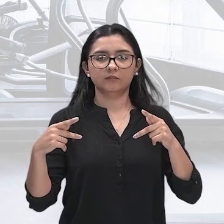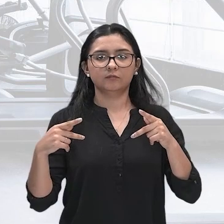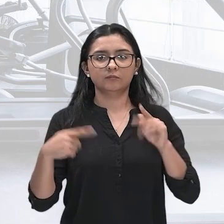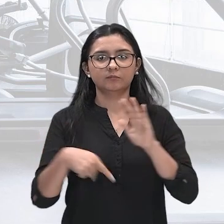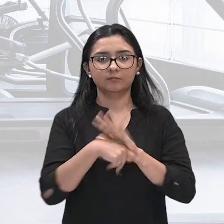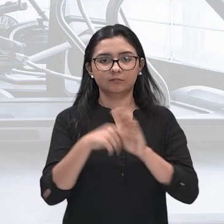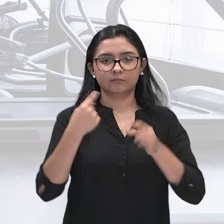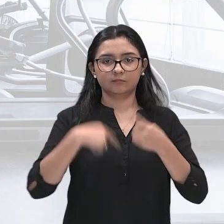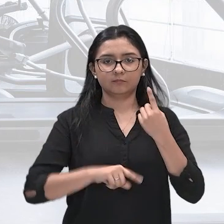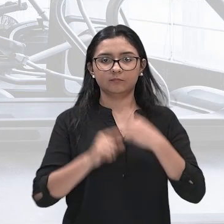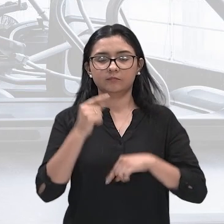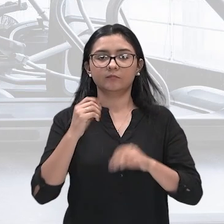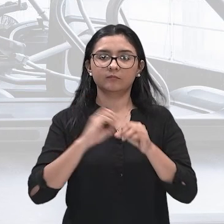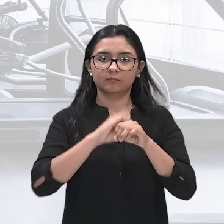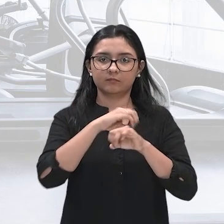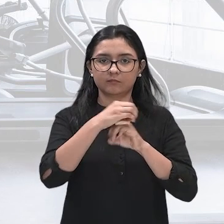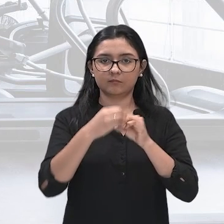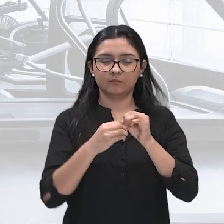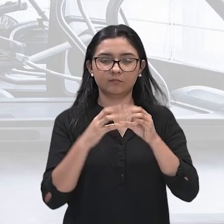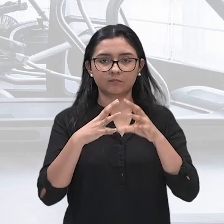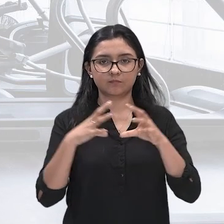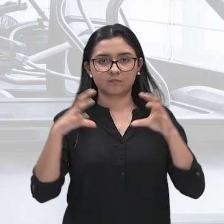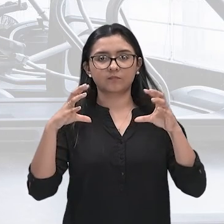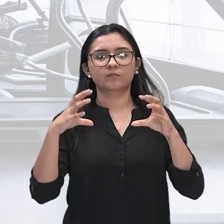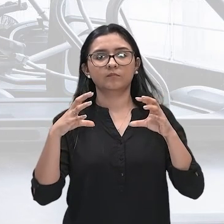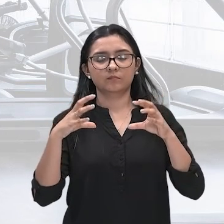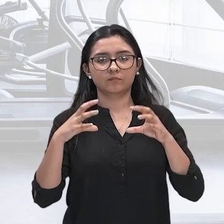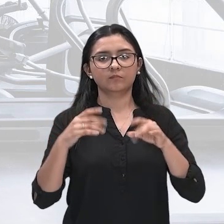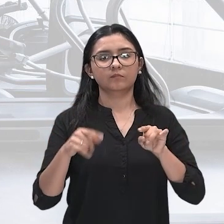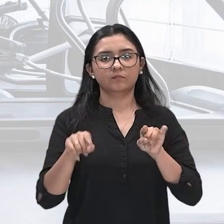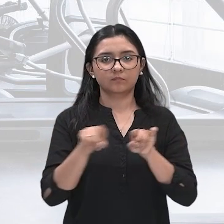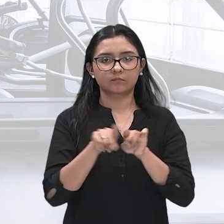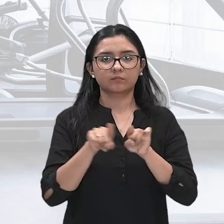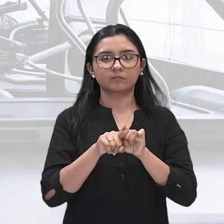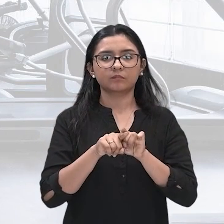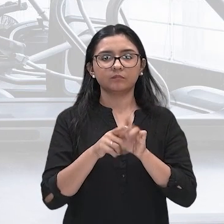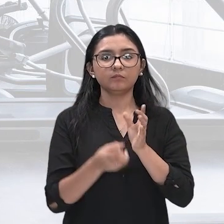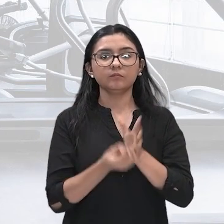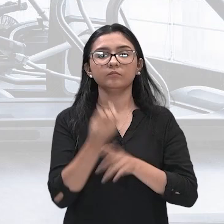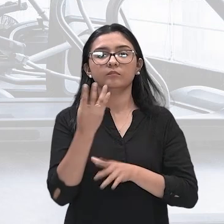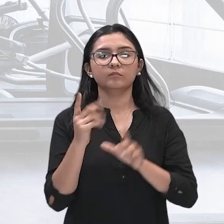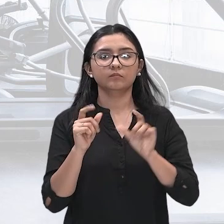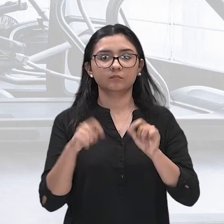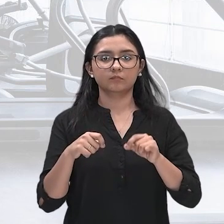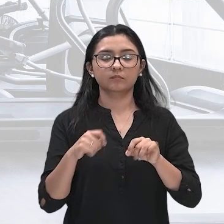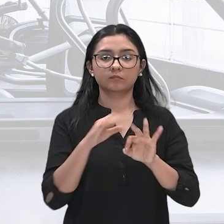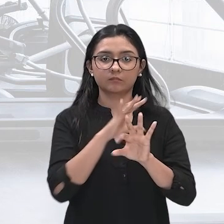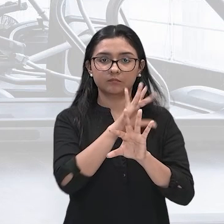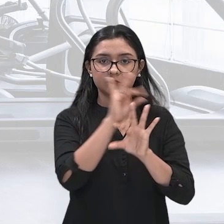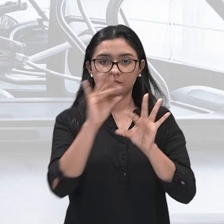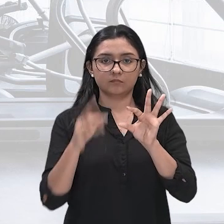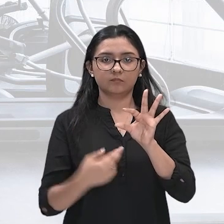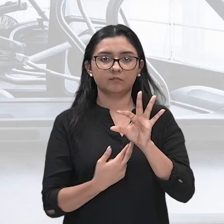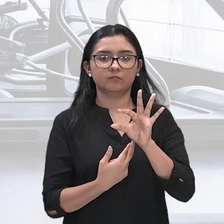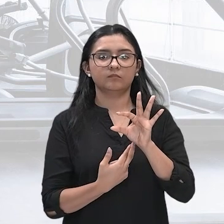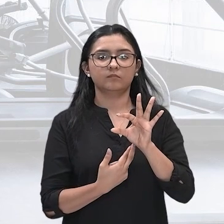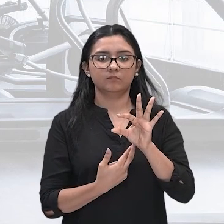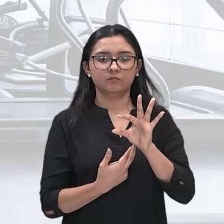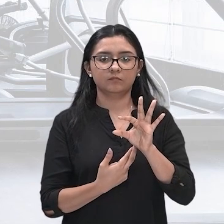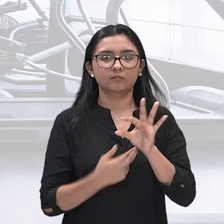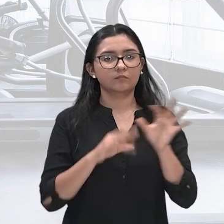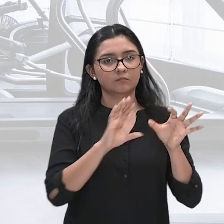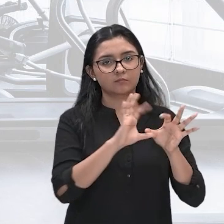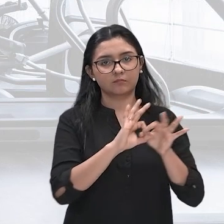essas macromoléculas, esses polímeros formados a partir dos aminoácidos, dessa